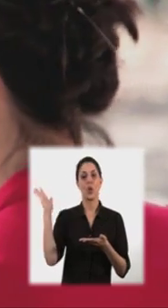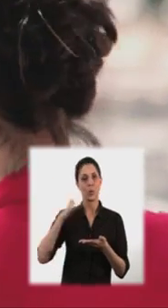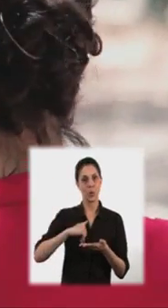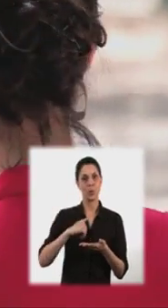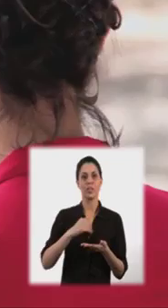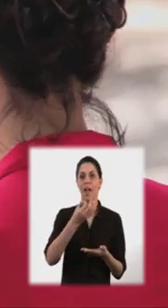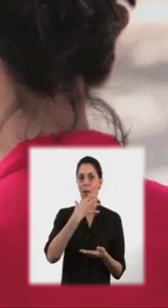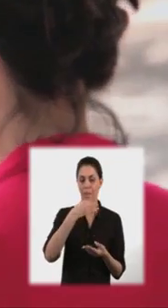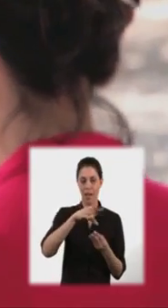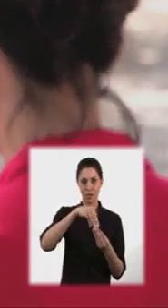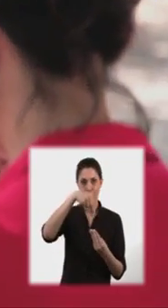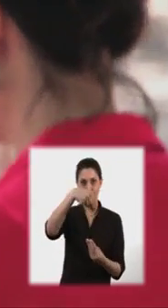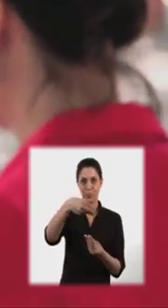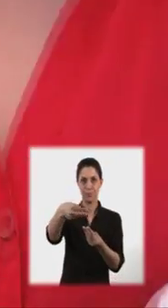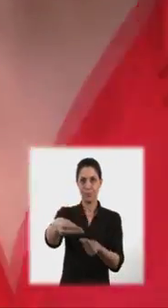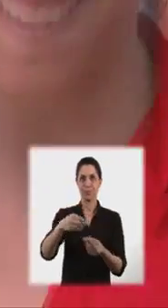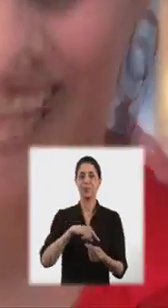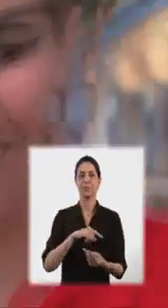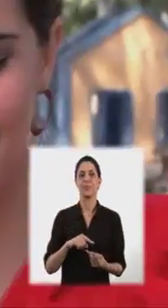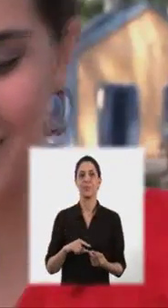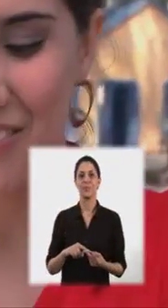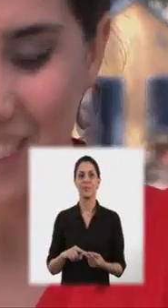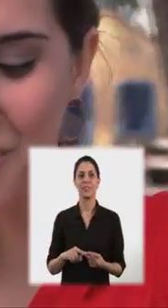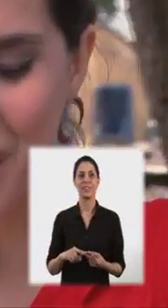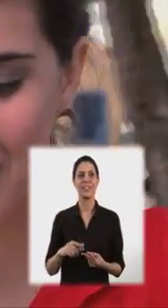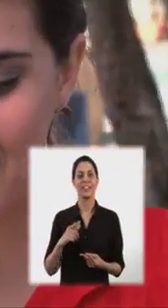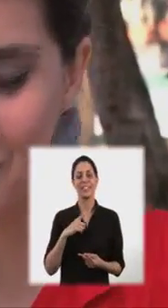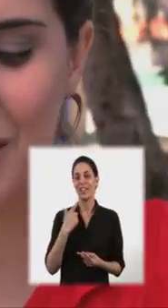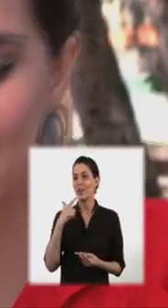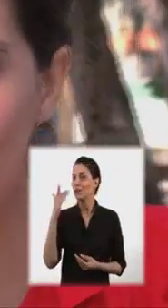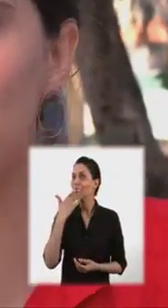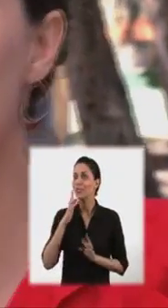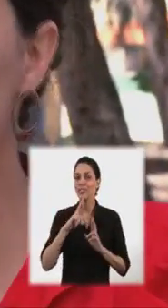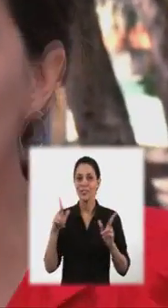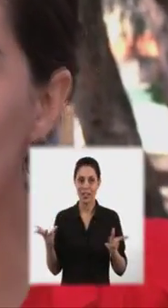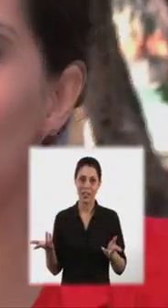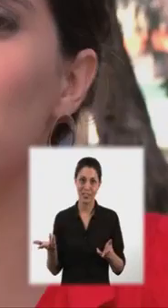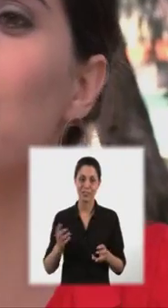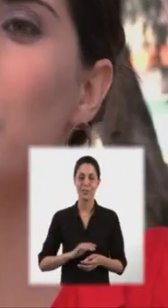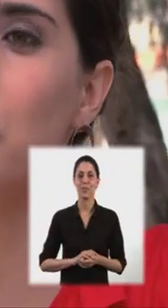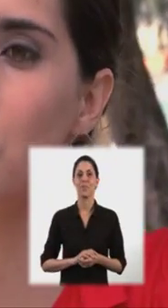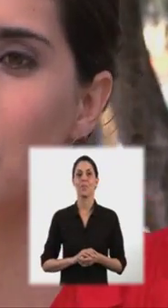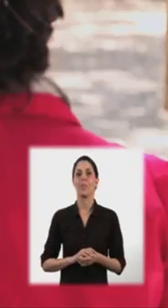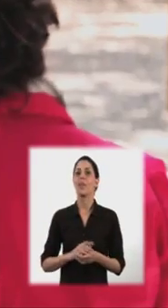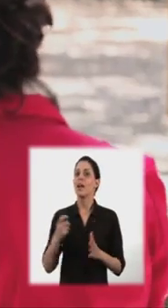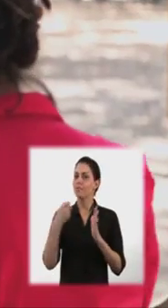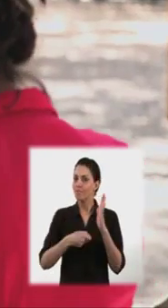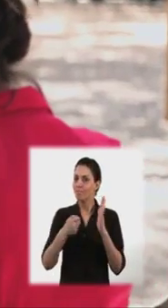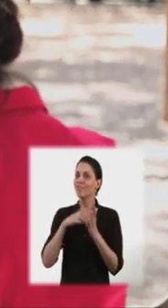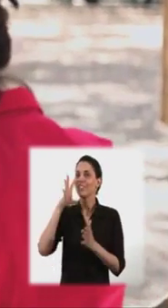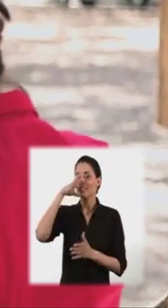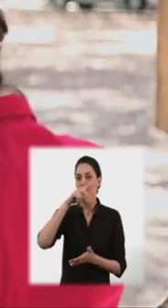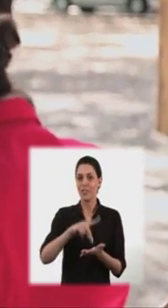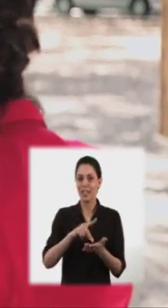Textinho, outro gênero, outra coisa. Desafio mesmo, lista telefônica, aqui dentro está o anúncio de compra e